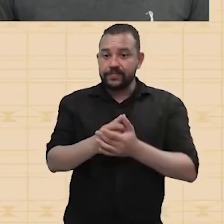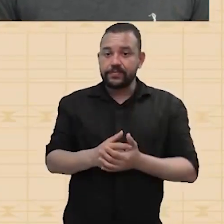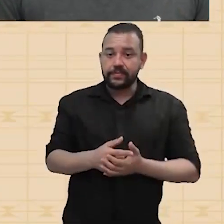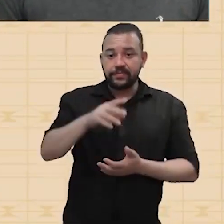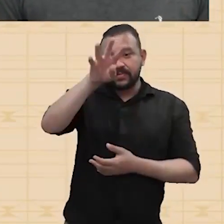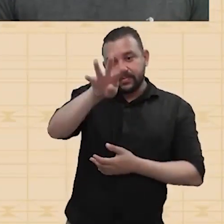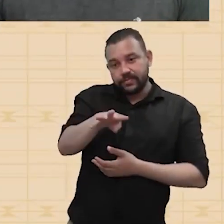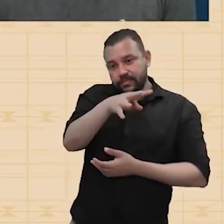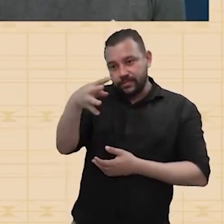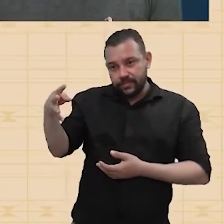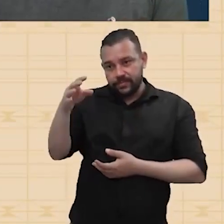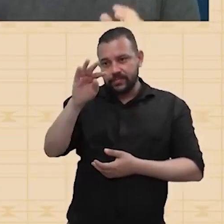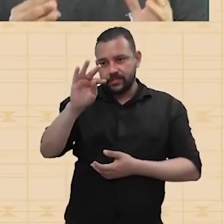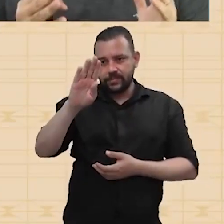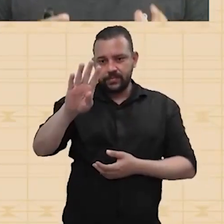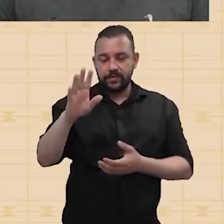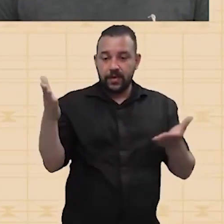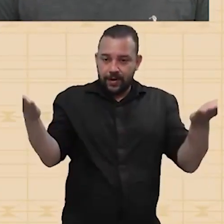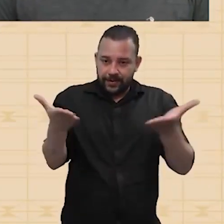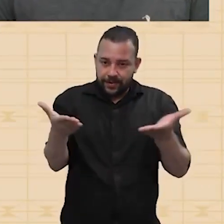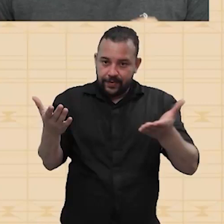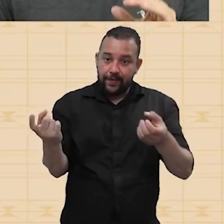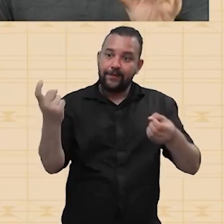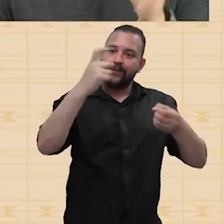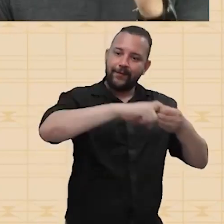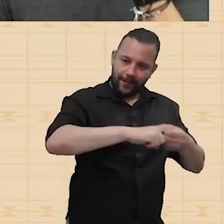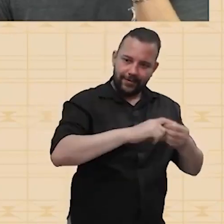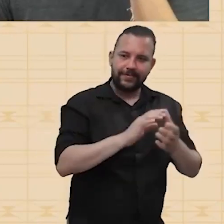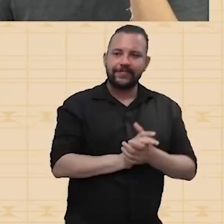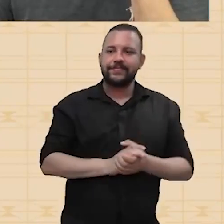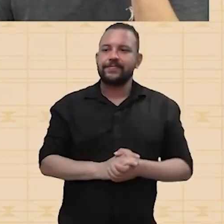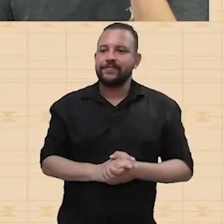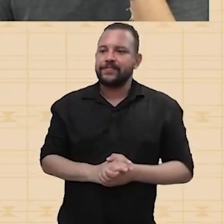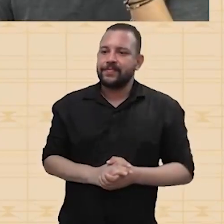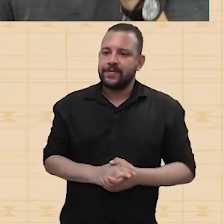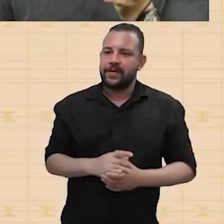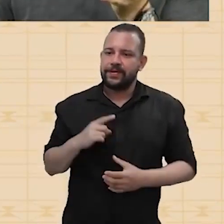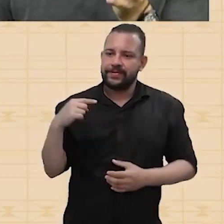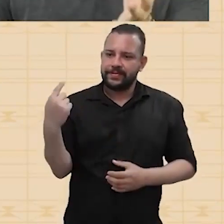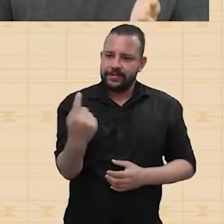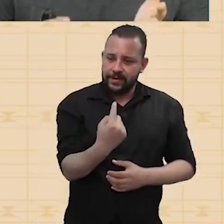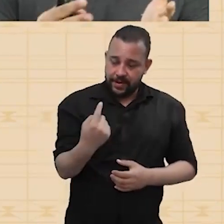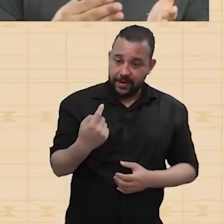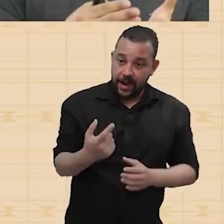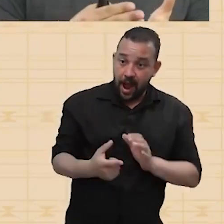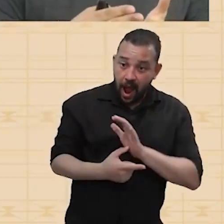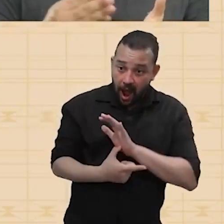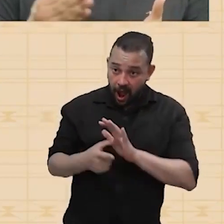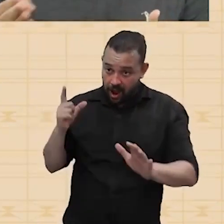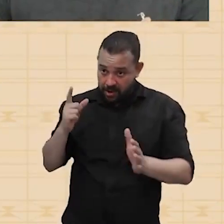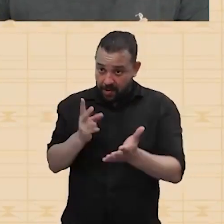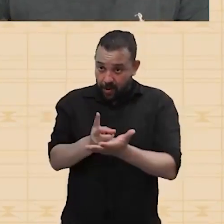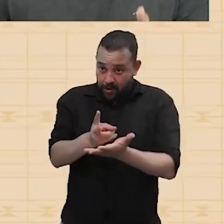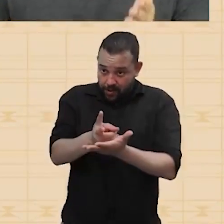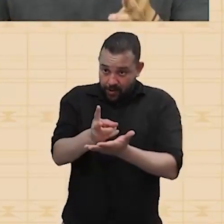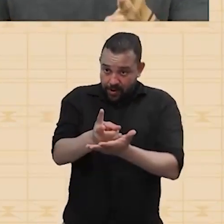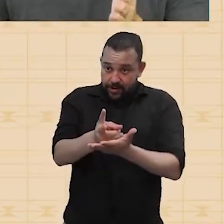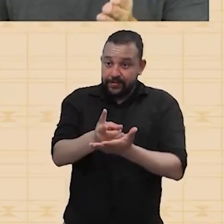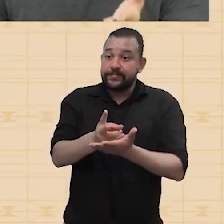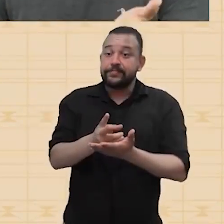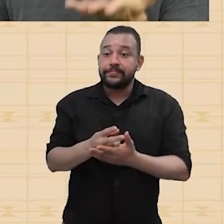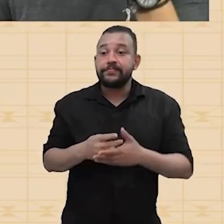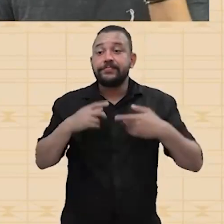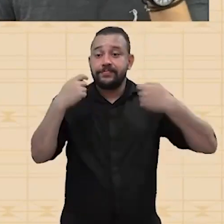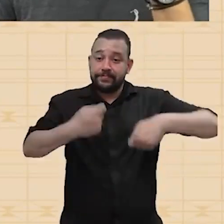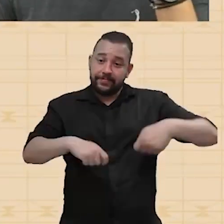tabela periódica atual. Daqui a pouco a gente volta para ela. Mas nós precisamos, antes de dar continuidade, falar